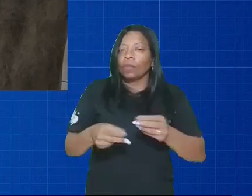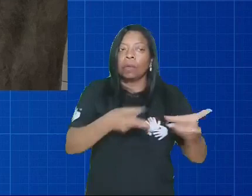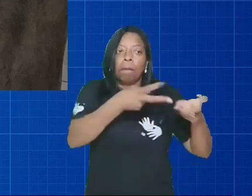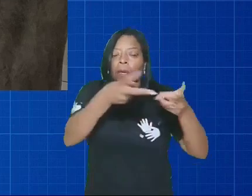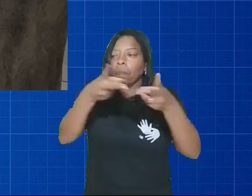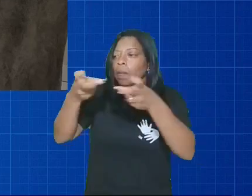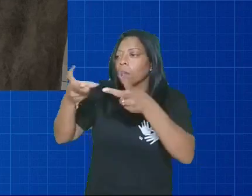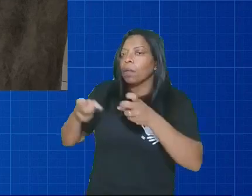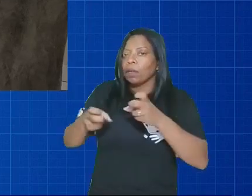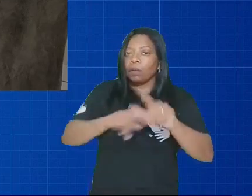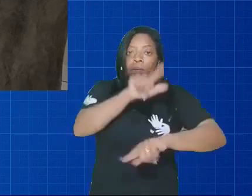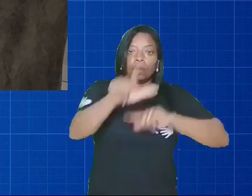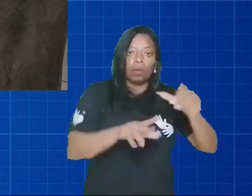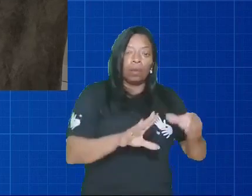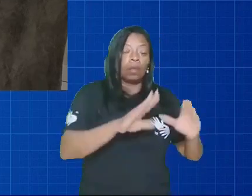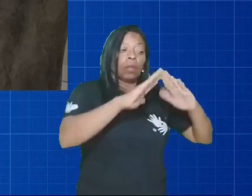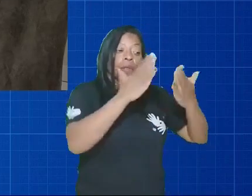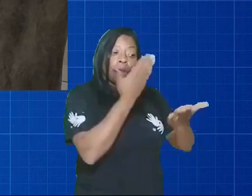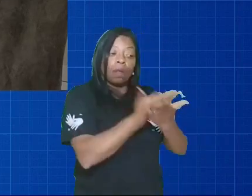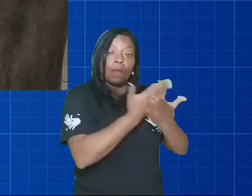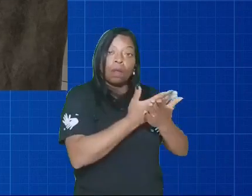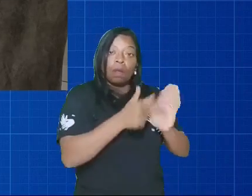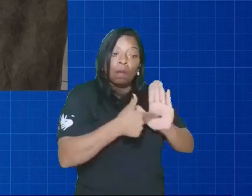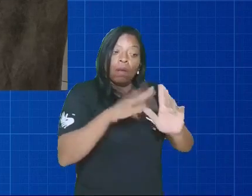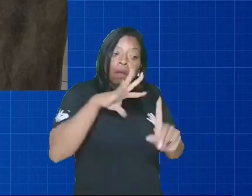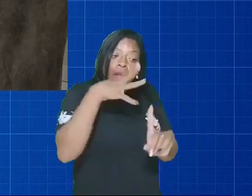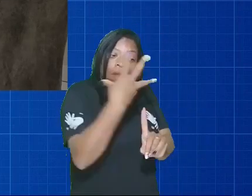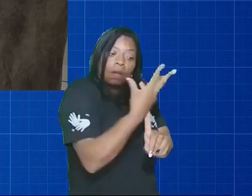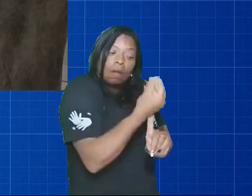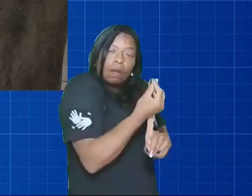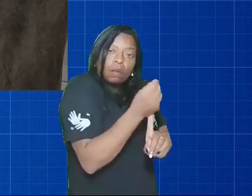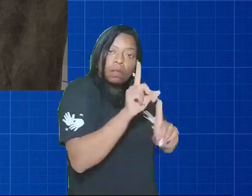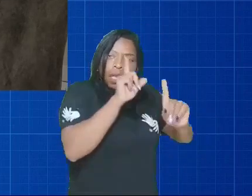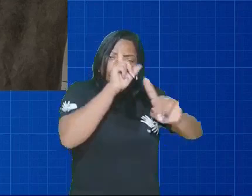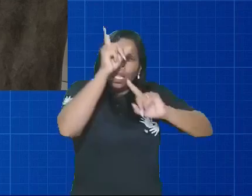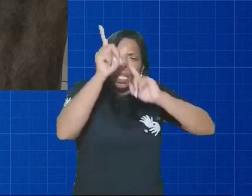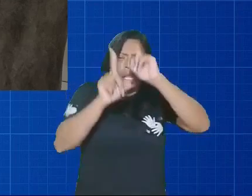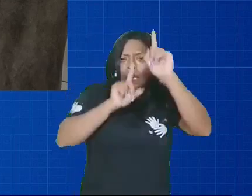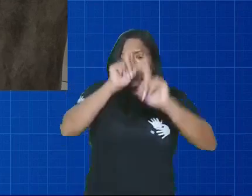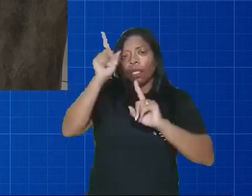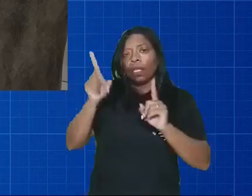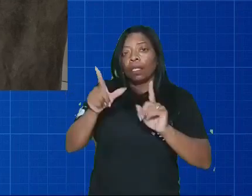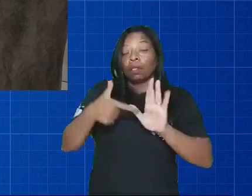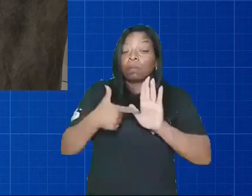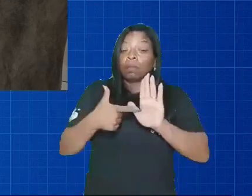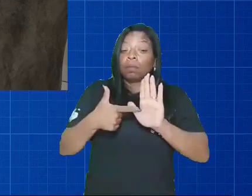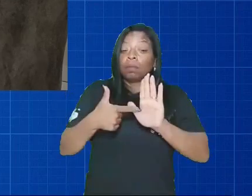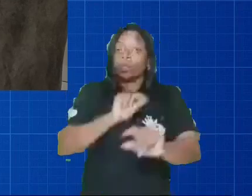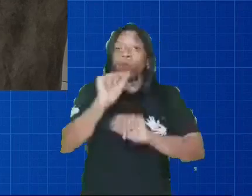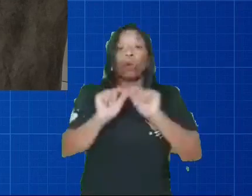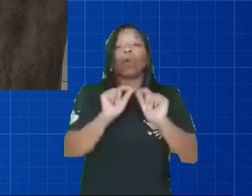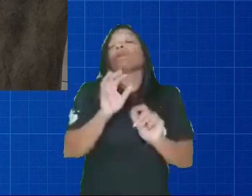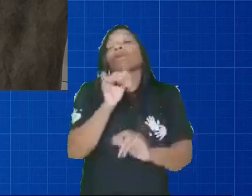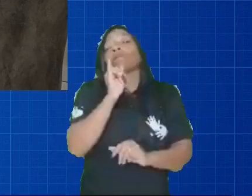meio da arte ou por meio da criação, a expressão daquilo que você busca, que é uma